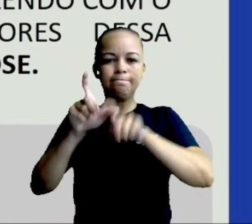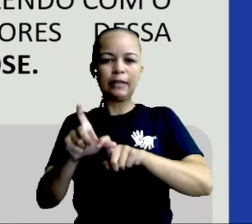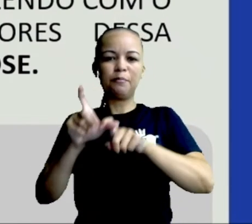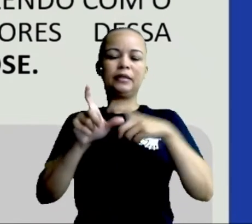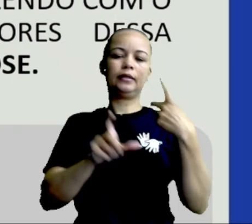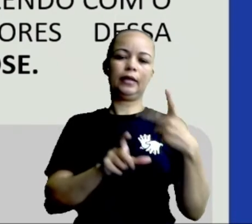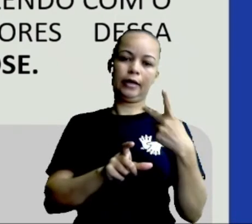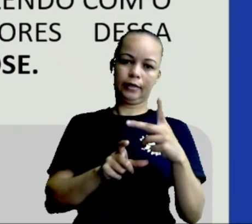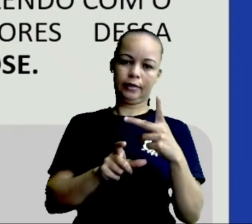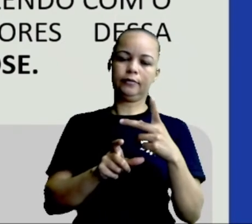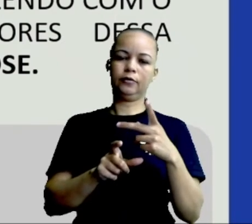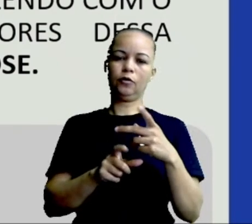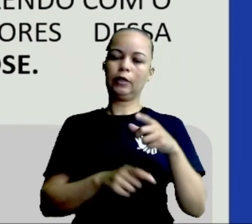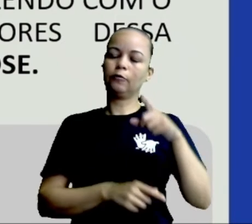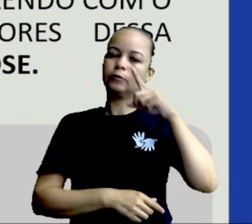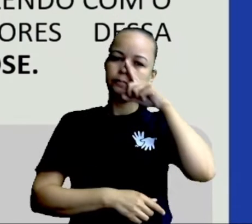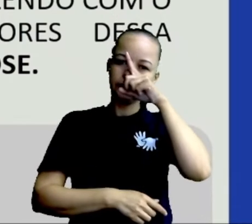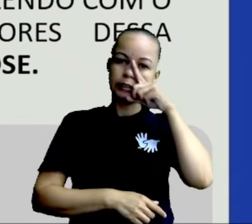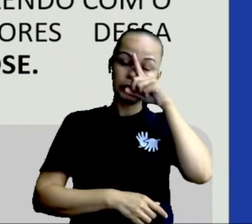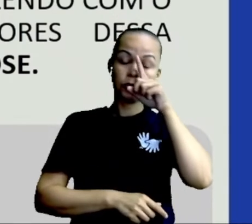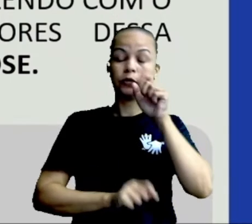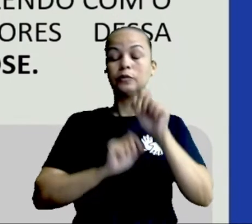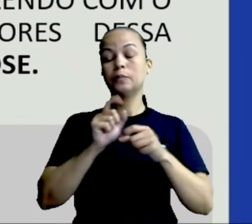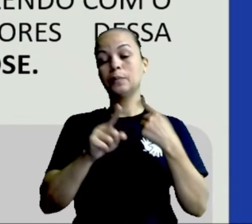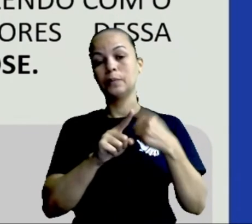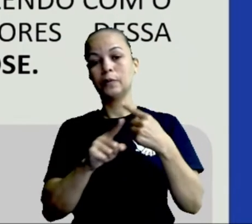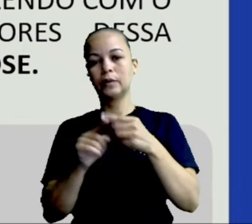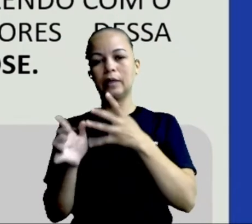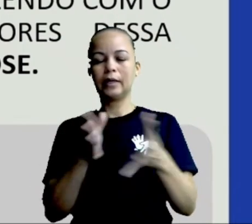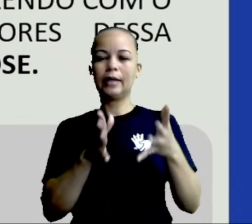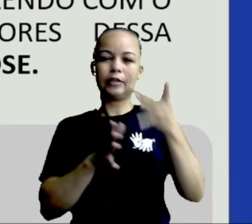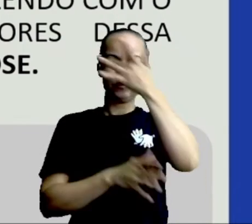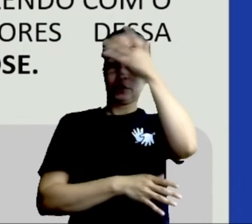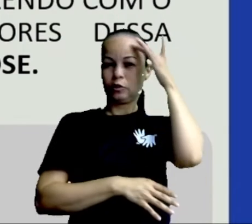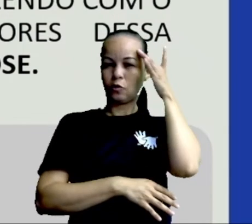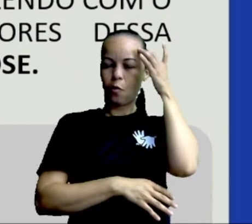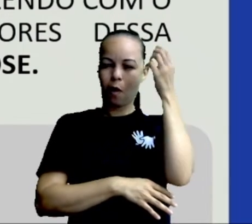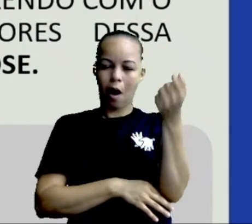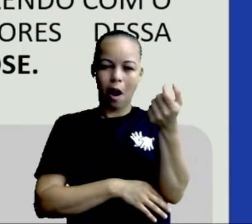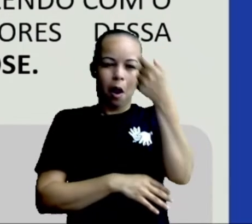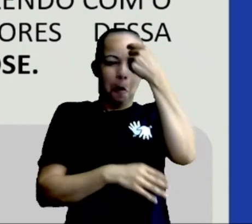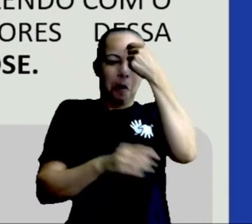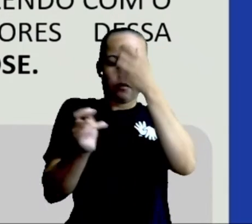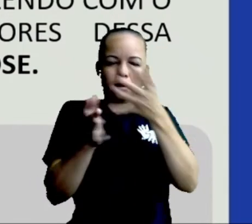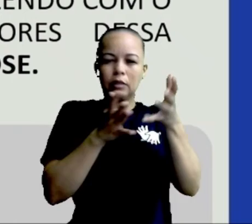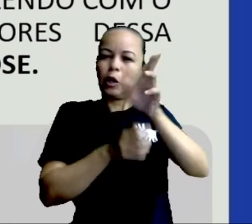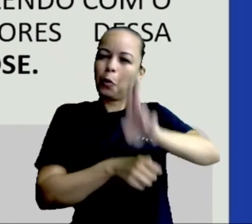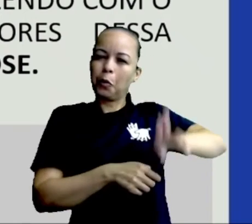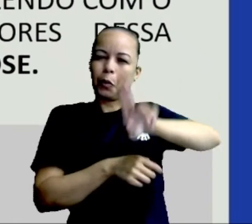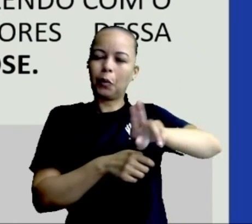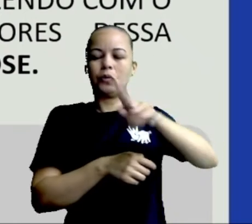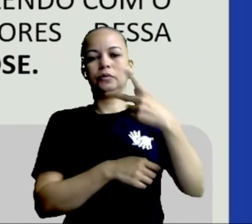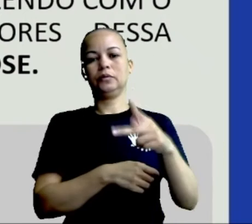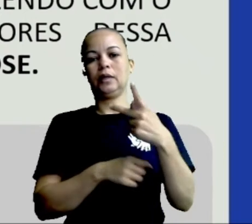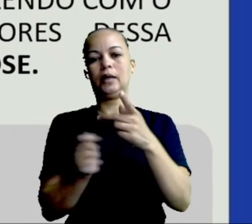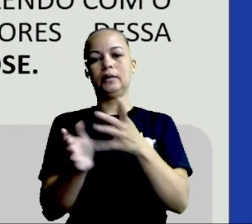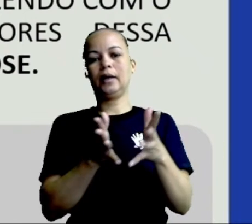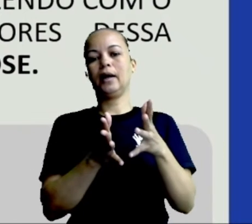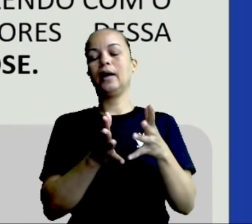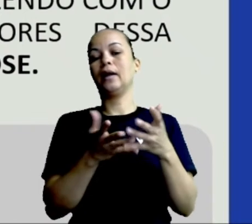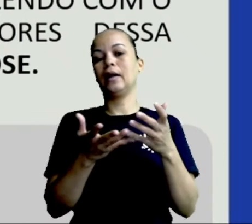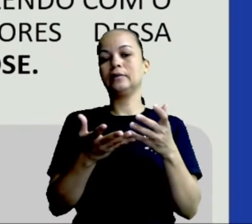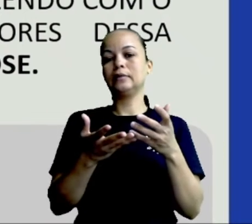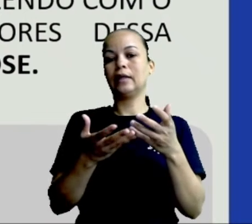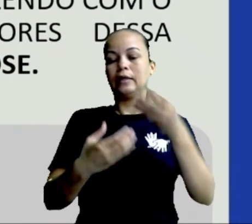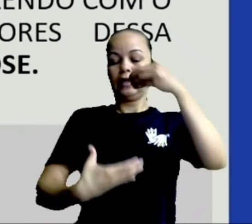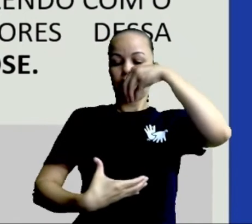aí é onde mora o perigo, porque muitas vezes essa pessoa perde a noção, né, da utilização daquela droga que está sendo nociva ao